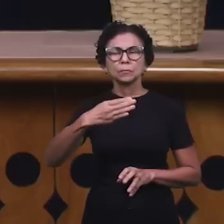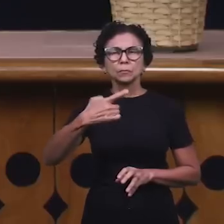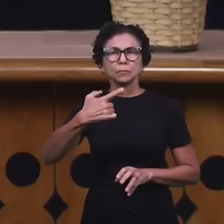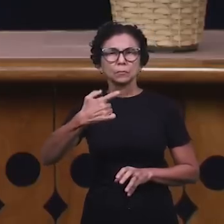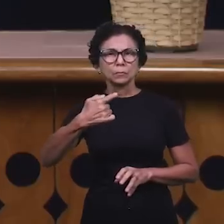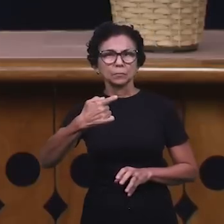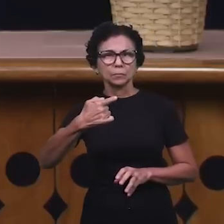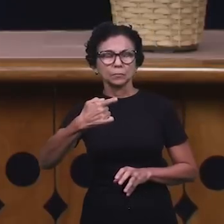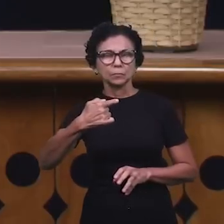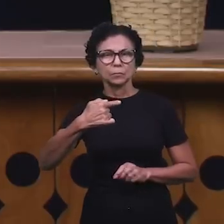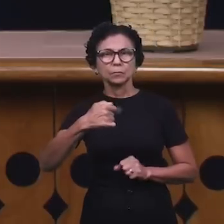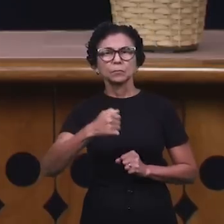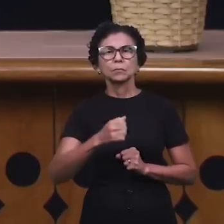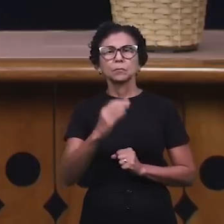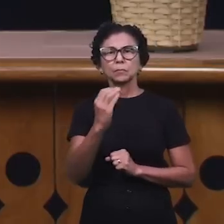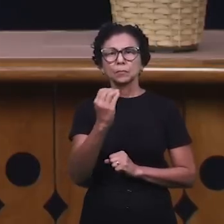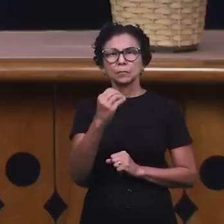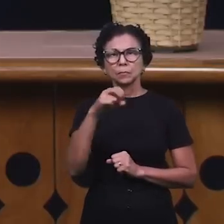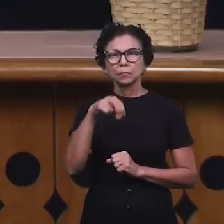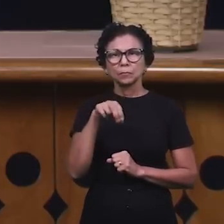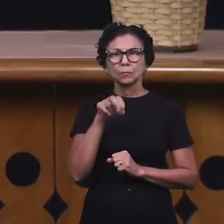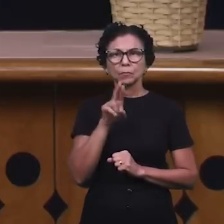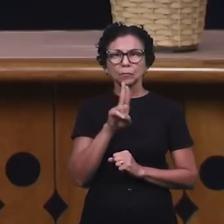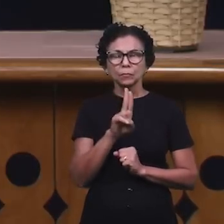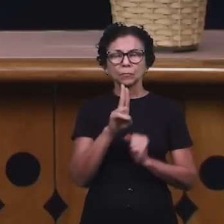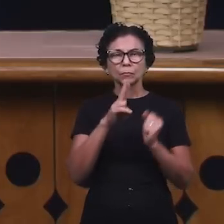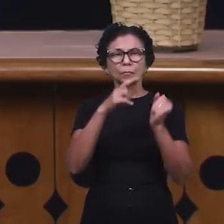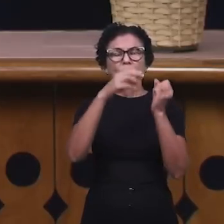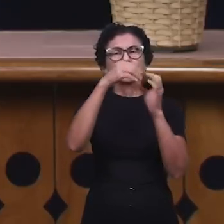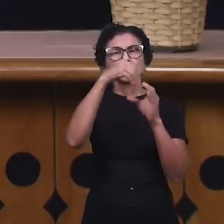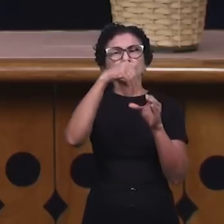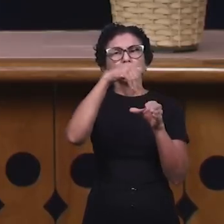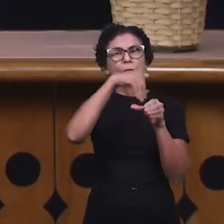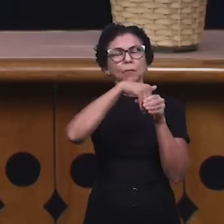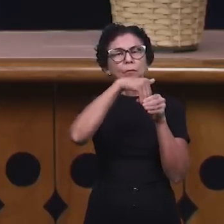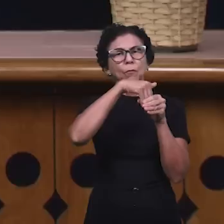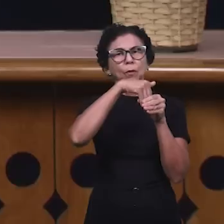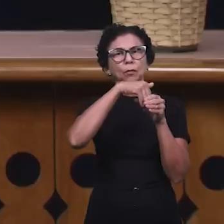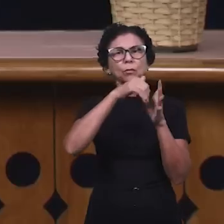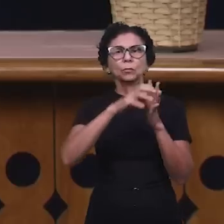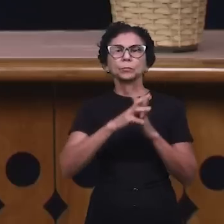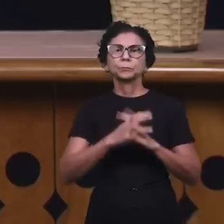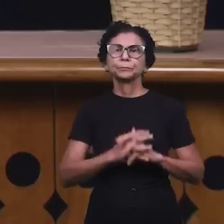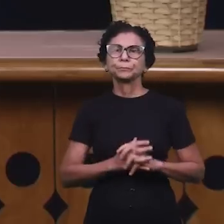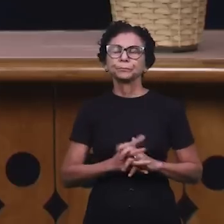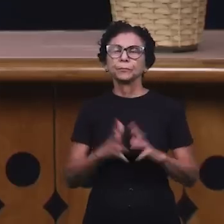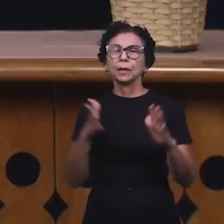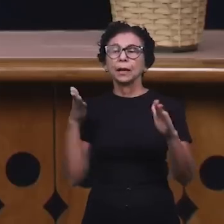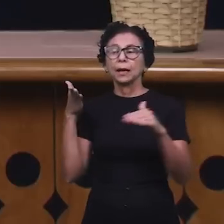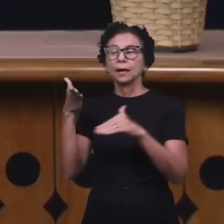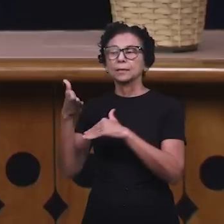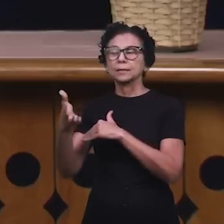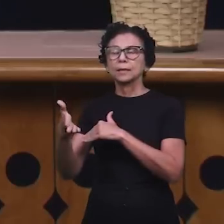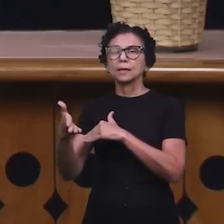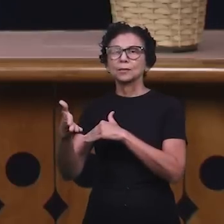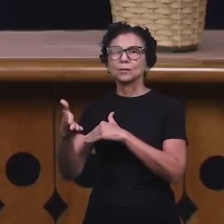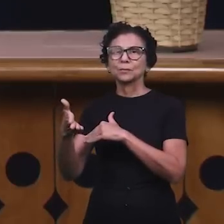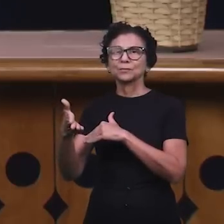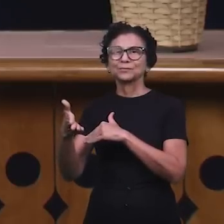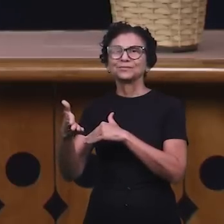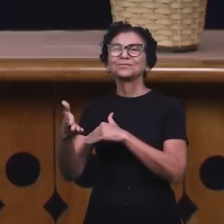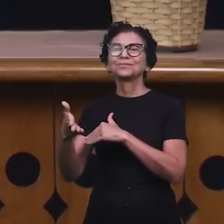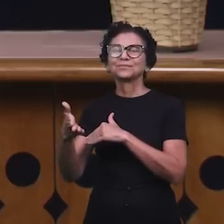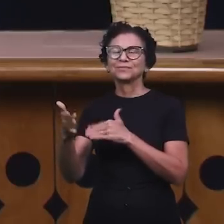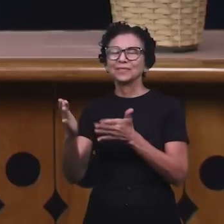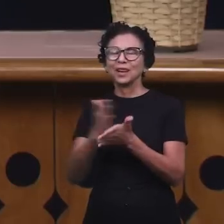uma votação da ONU, Israel teve acesso à terra e voltou à terra. A ONU